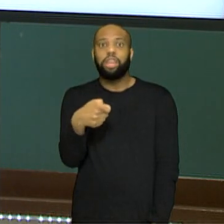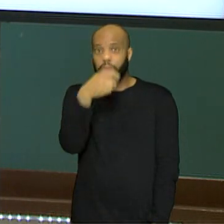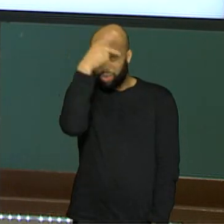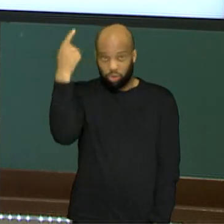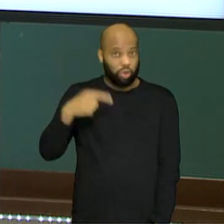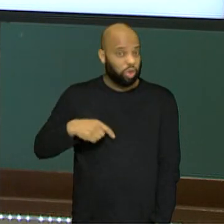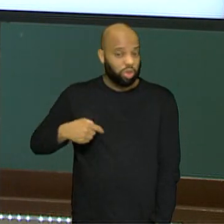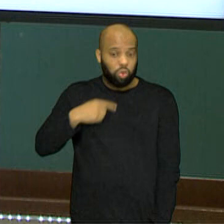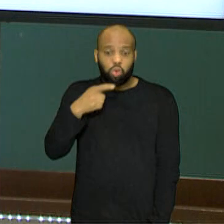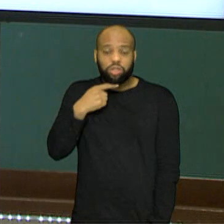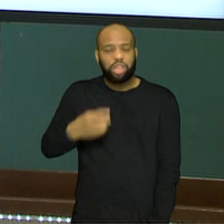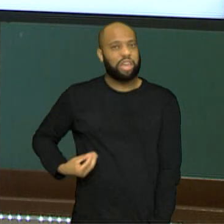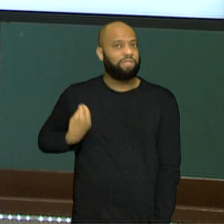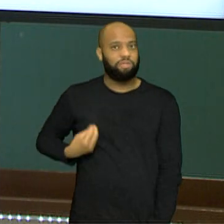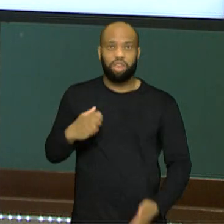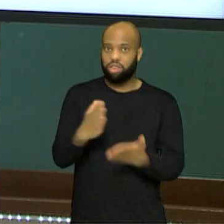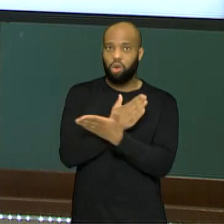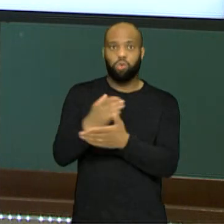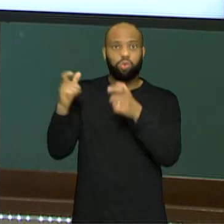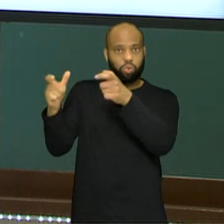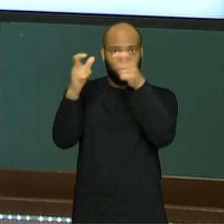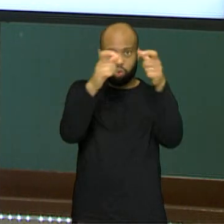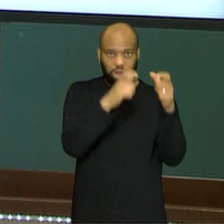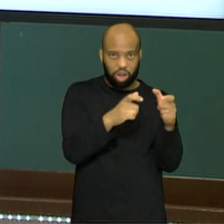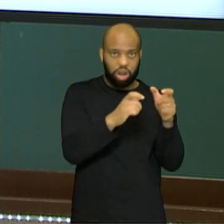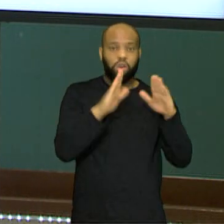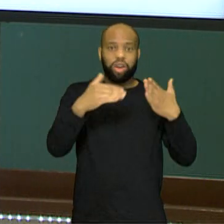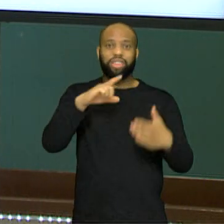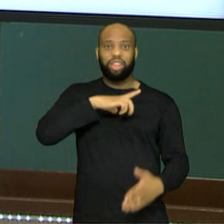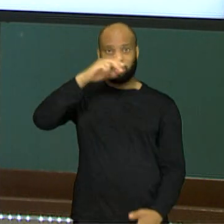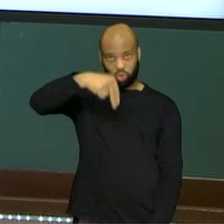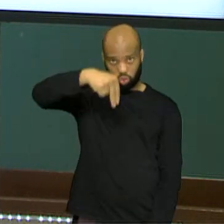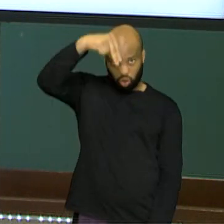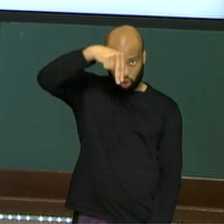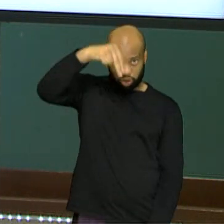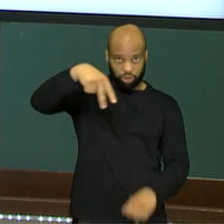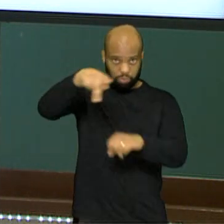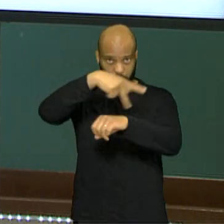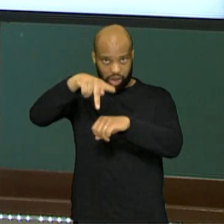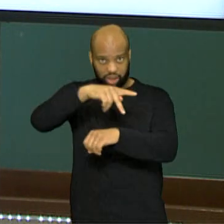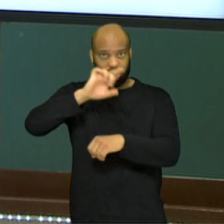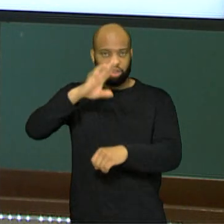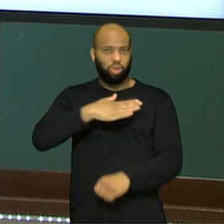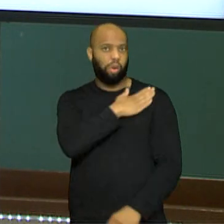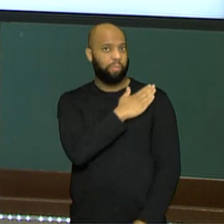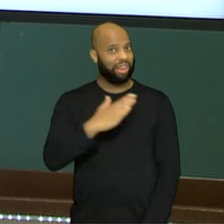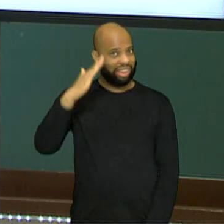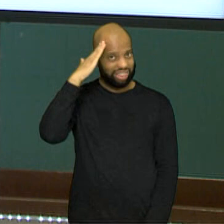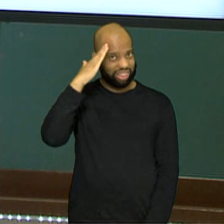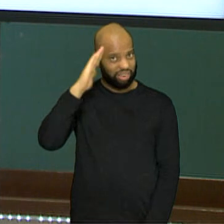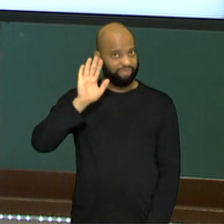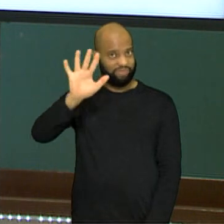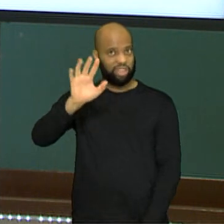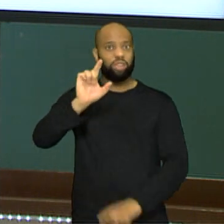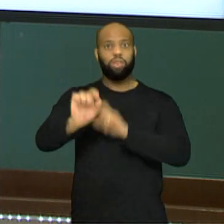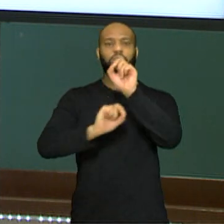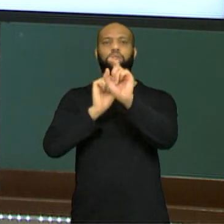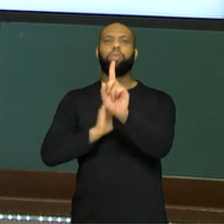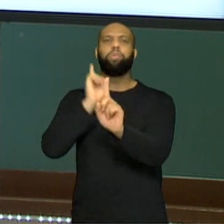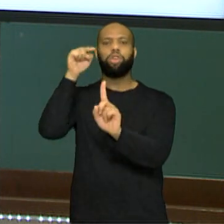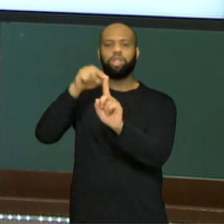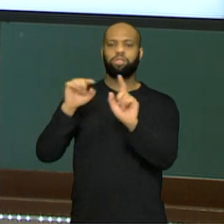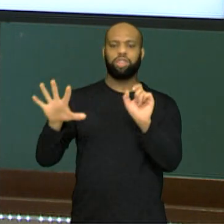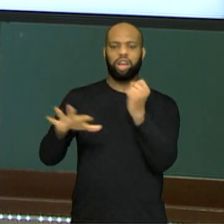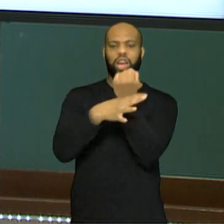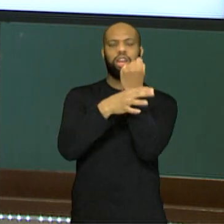morem. As únicas ocupações que acontecem na porção norte do país são militares, visando justamente